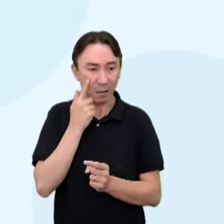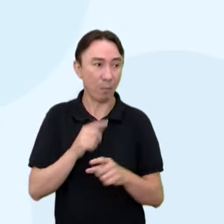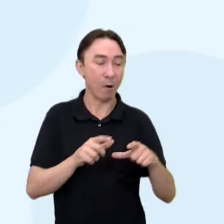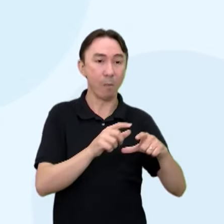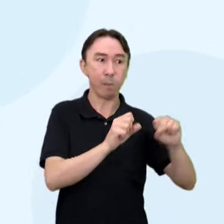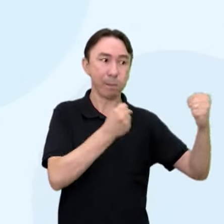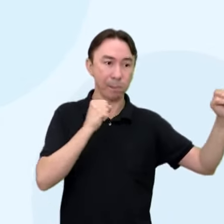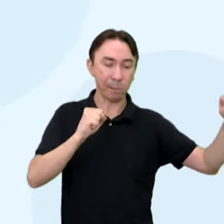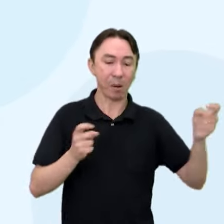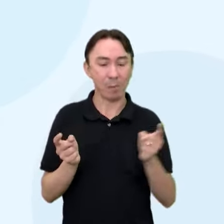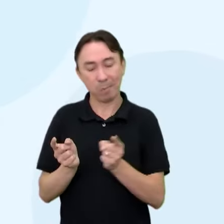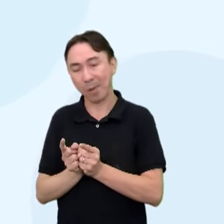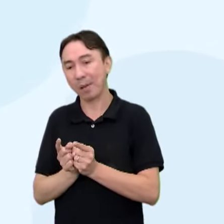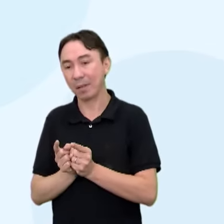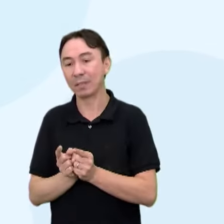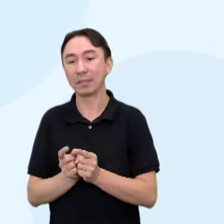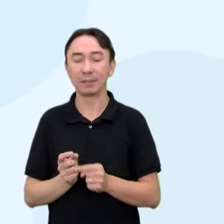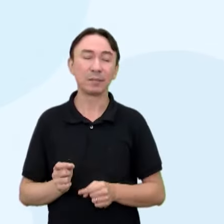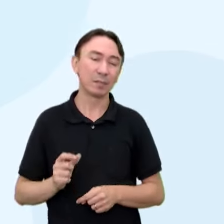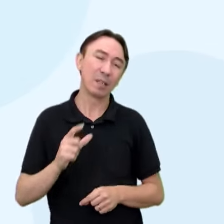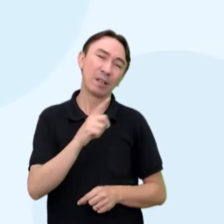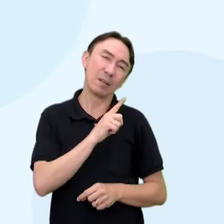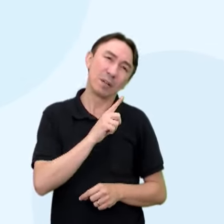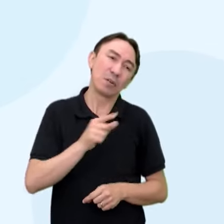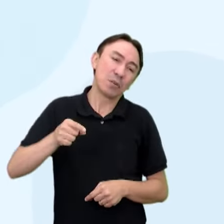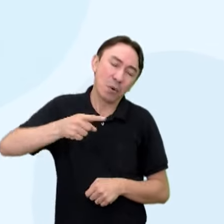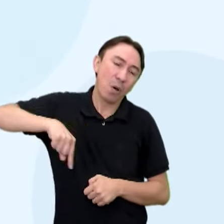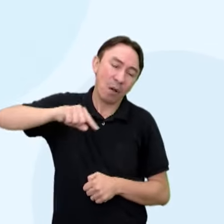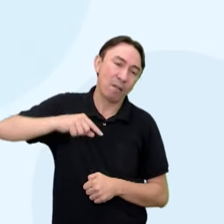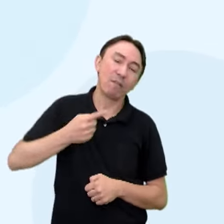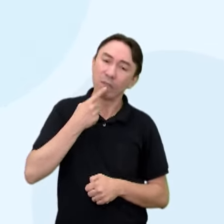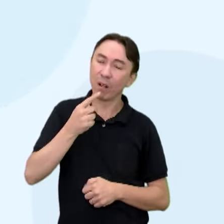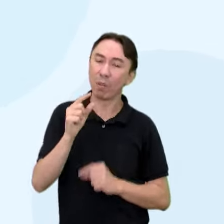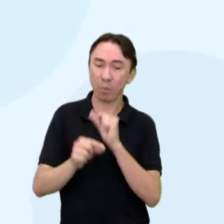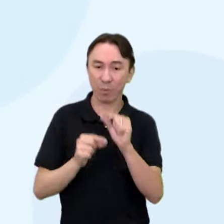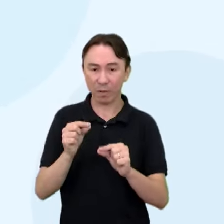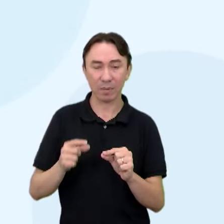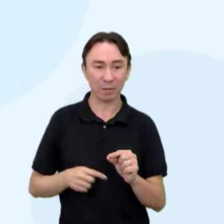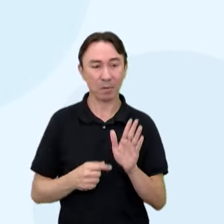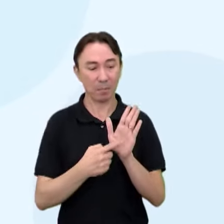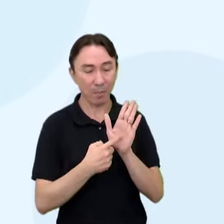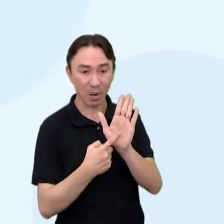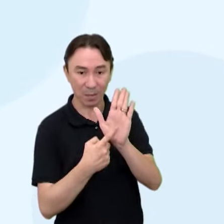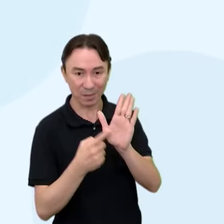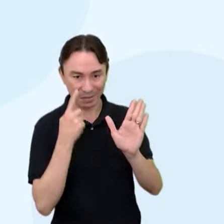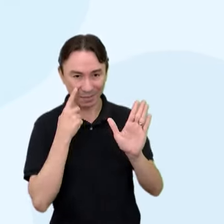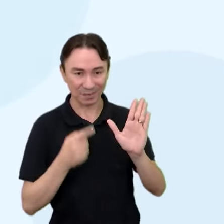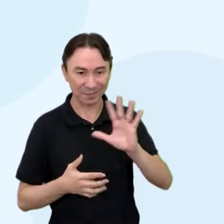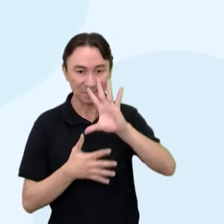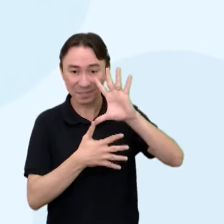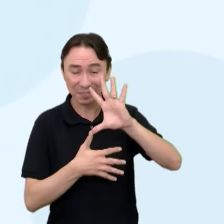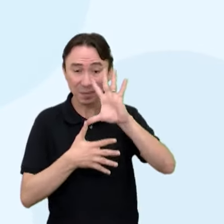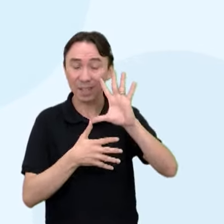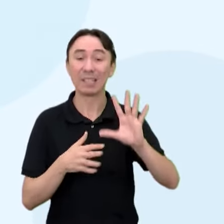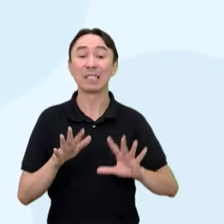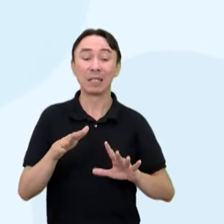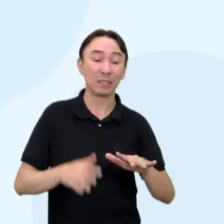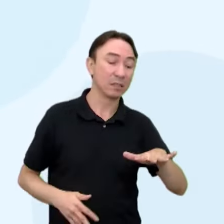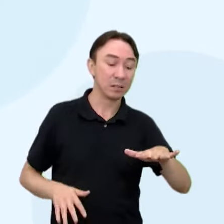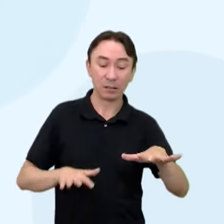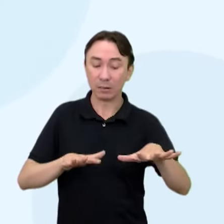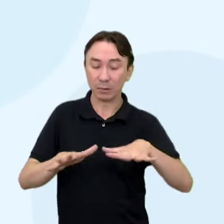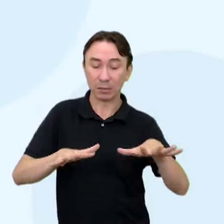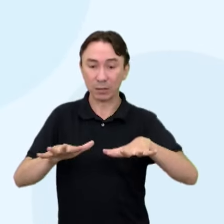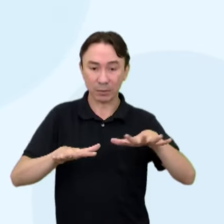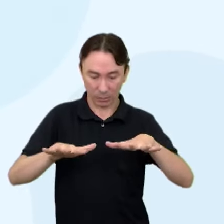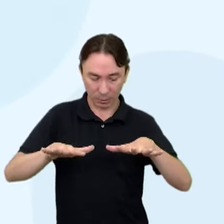né? E assim, a gente sempre fala, né, quando a gente acaba mostrando o mapa, né, que não é garantido que essas placas continuem com